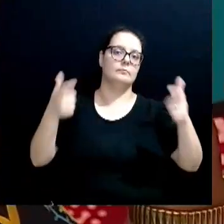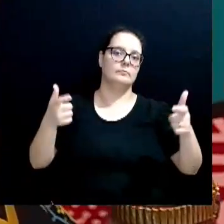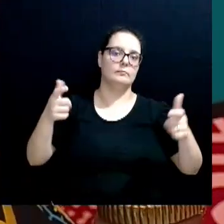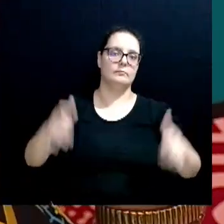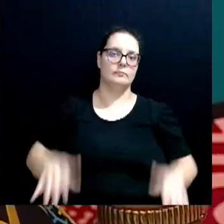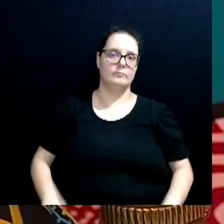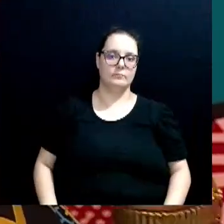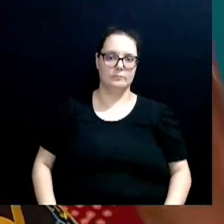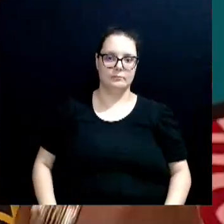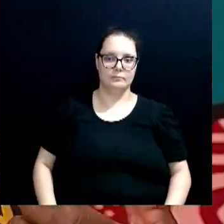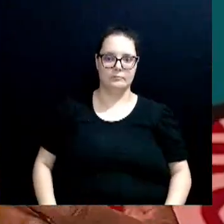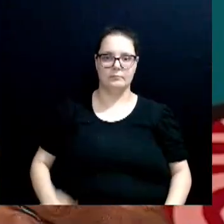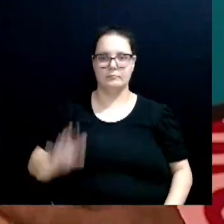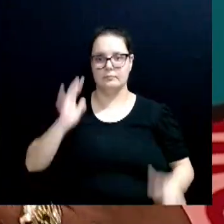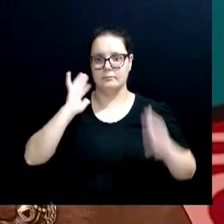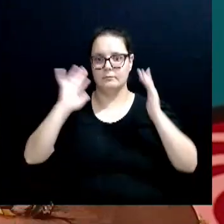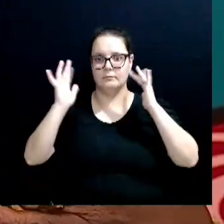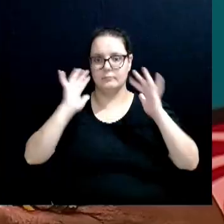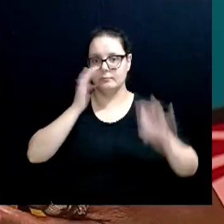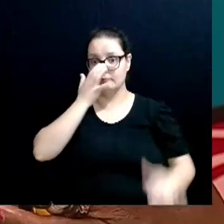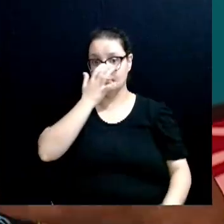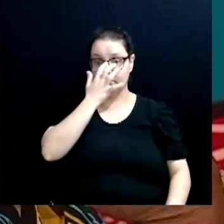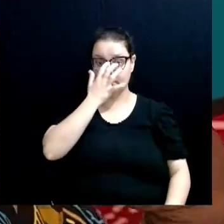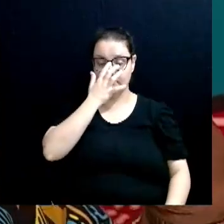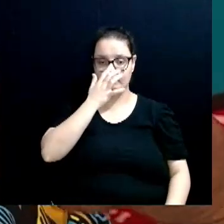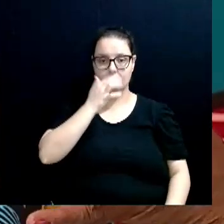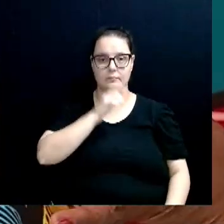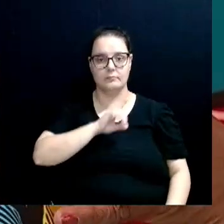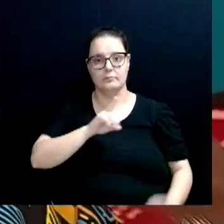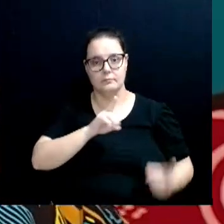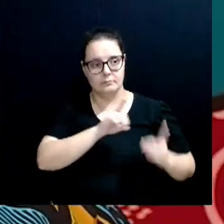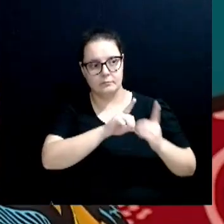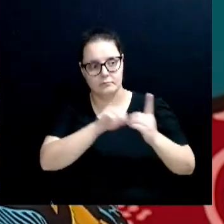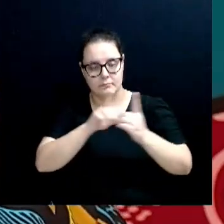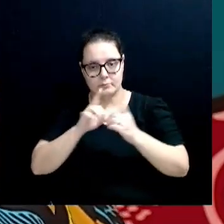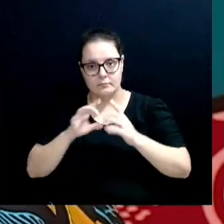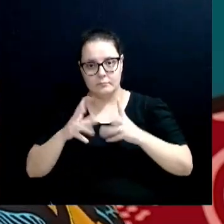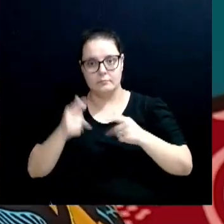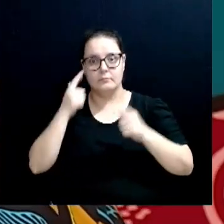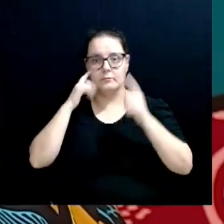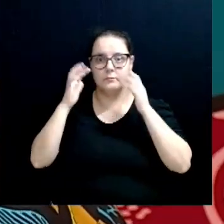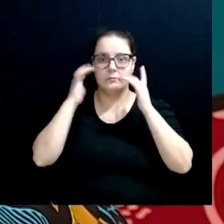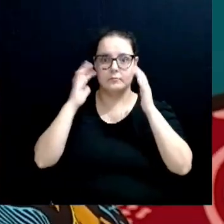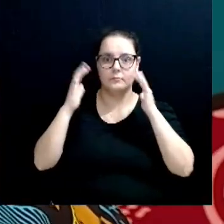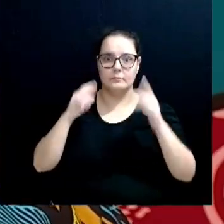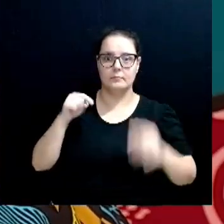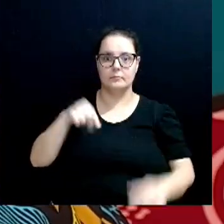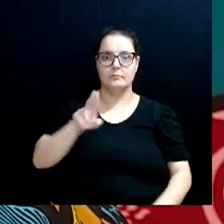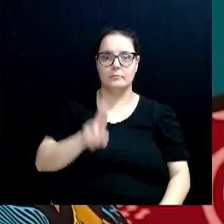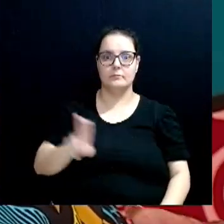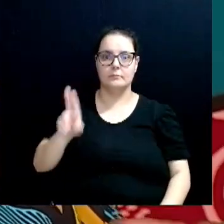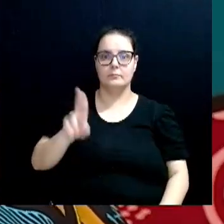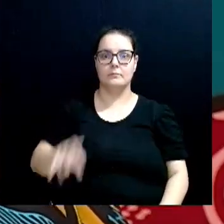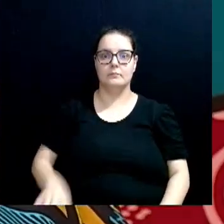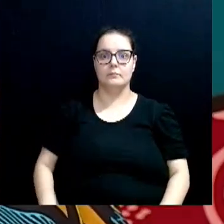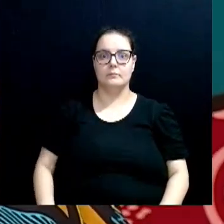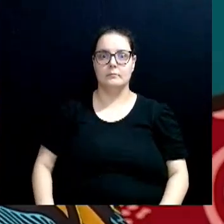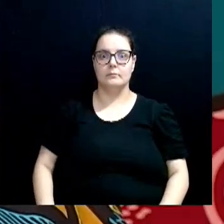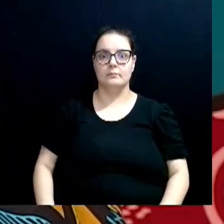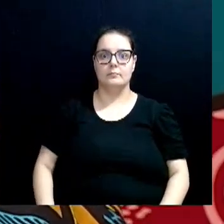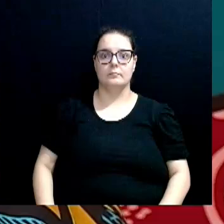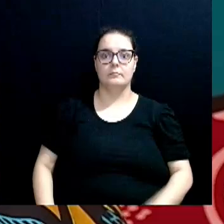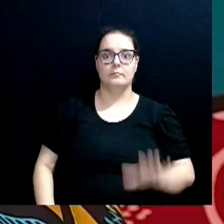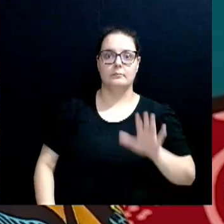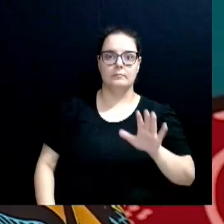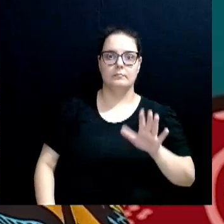meus sonhos, ele não contempla tudo que eu penso daqui da universidade, mas eu acho que na